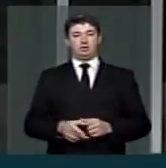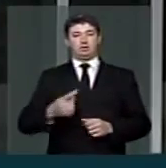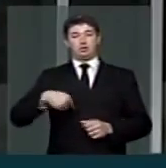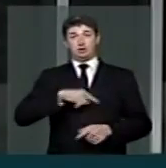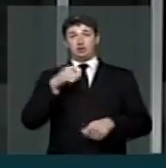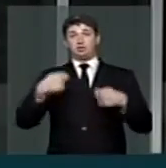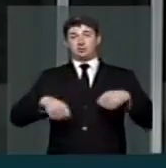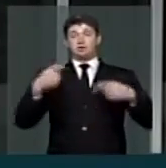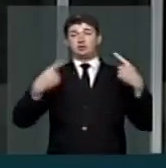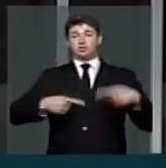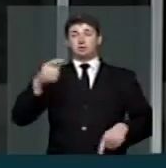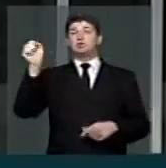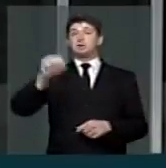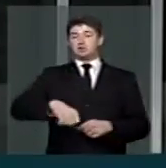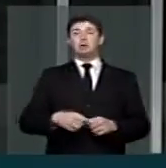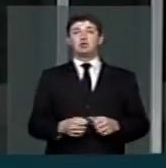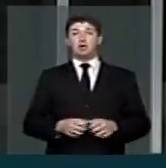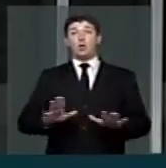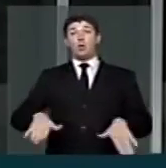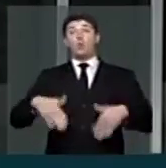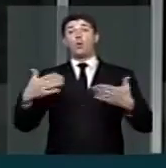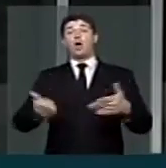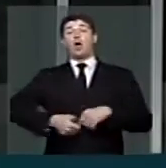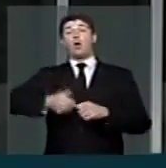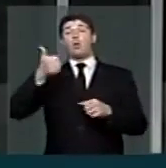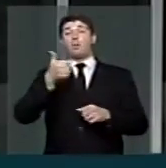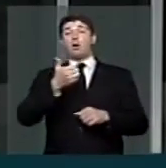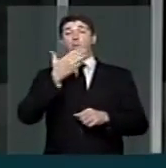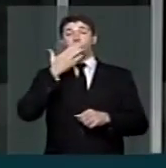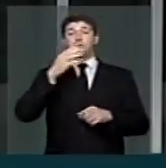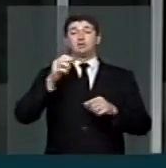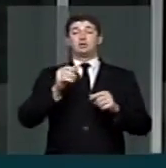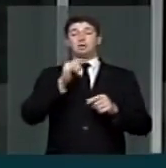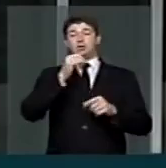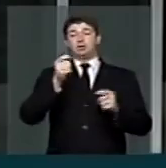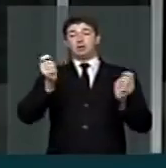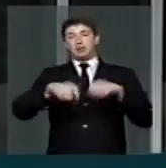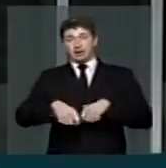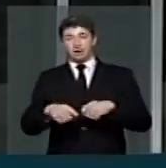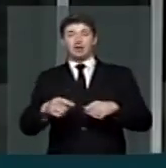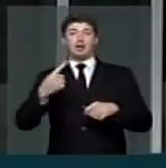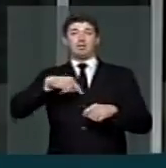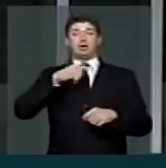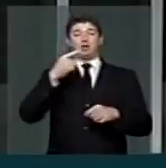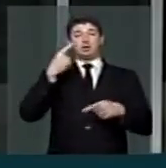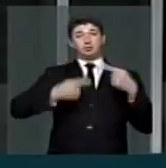discutir, sim, qual o melhor formato para disputar as eleições de